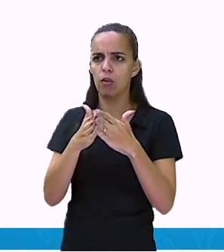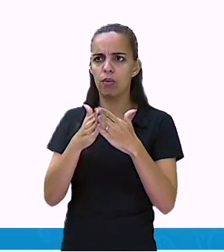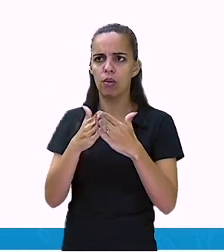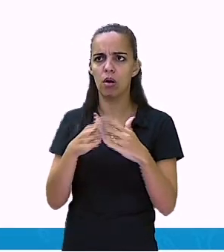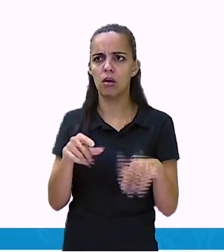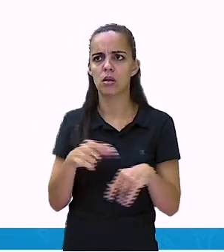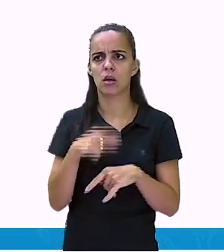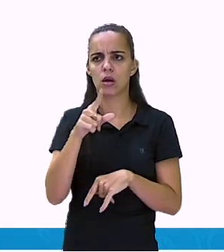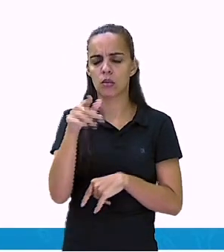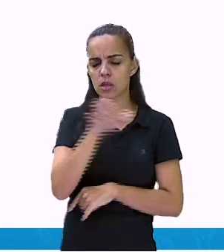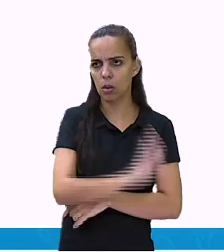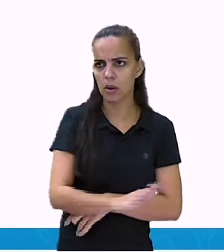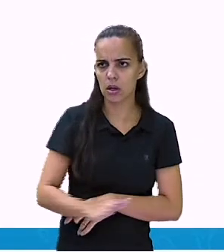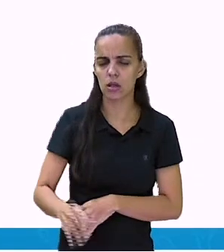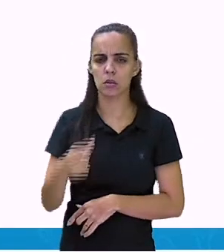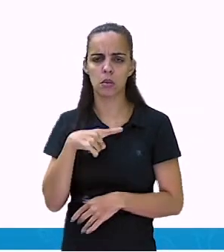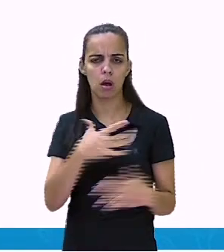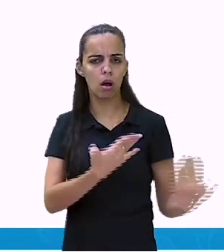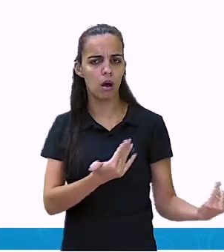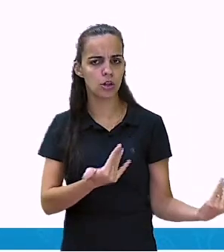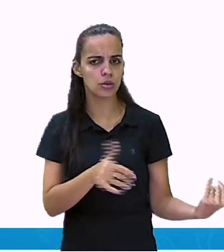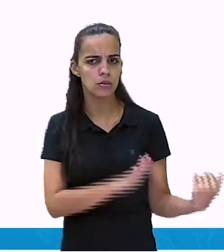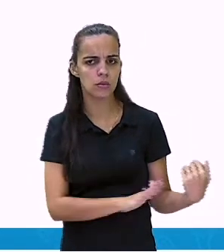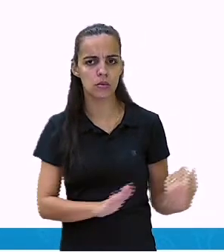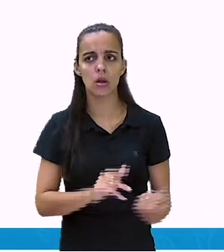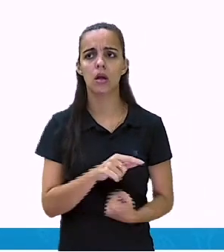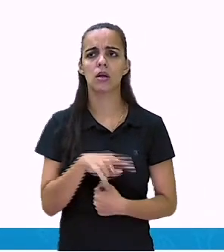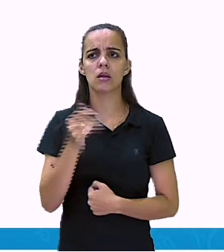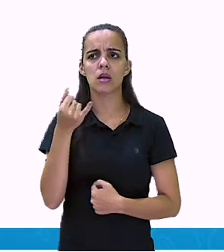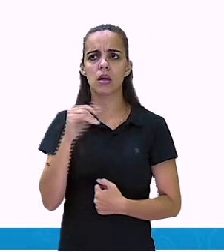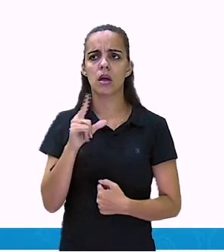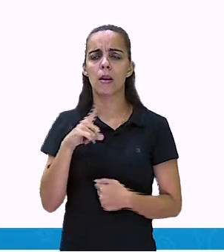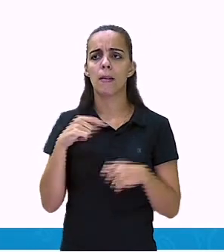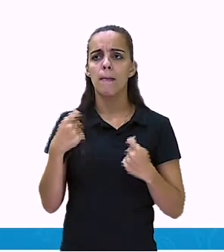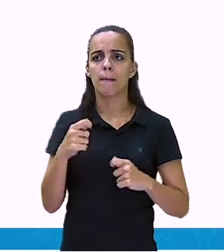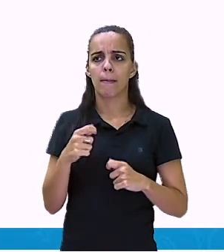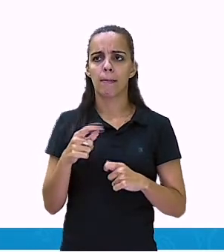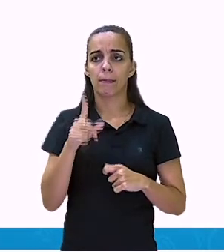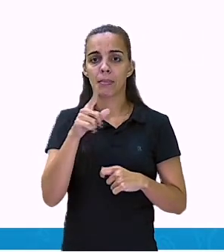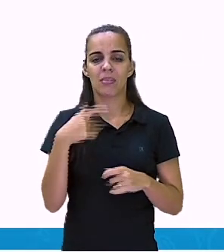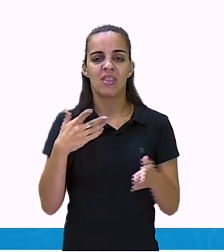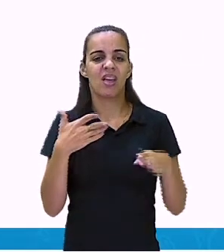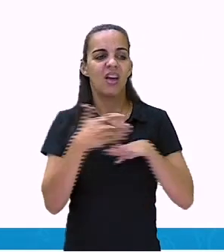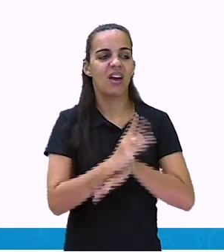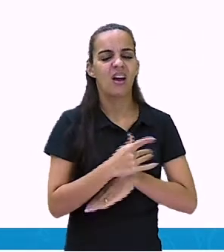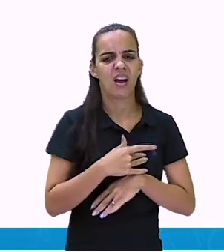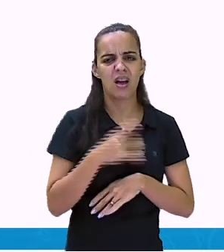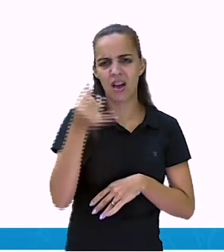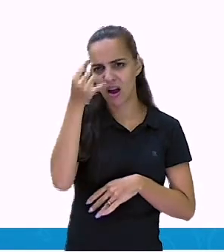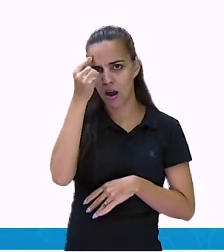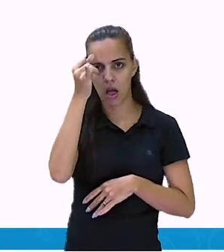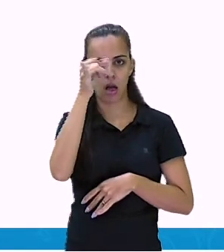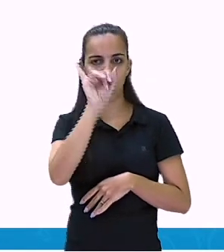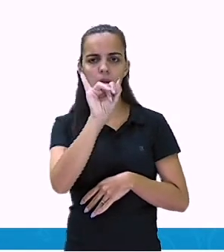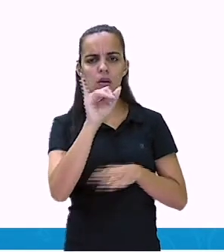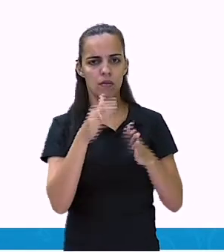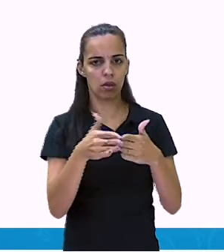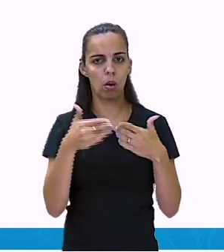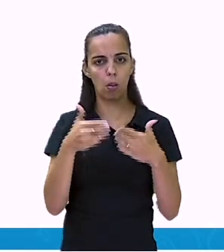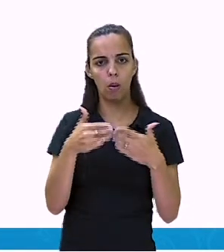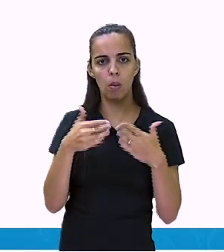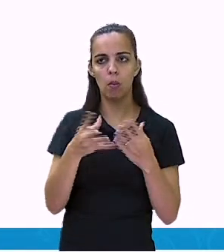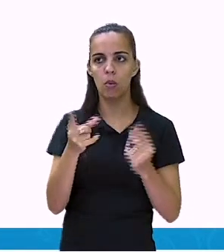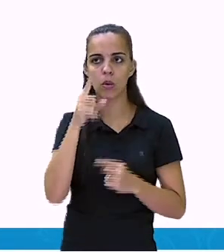Você criança, pré-adolescente, adolescente, que às vezes quer arriscar na vida, não faça isso.